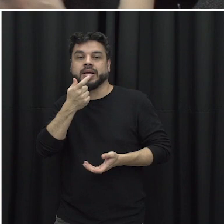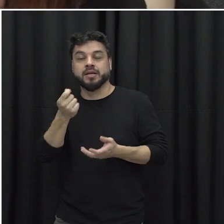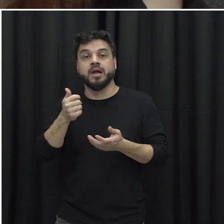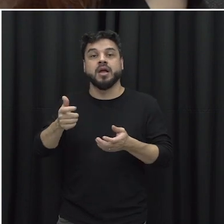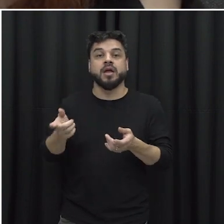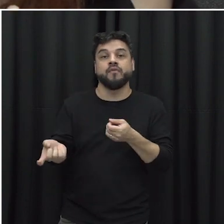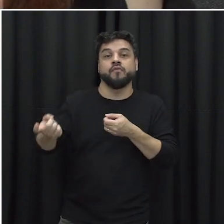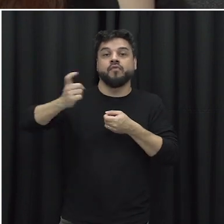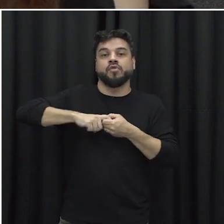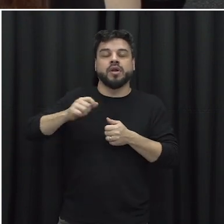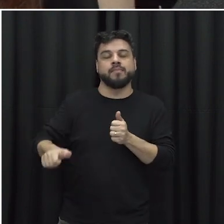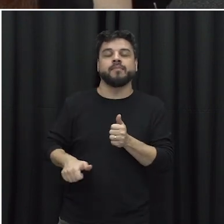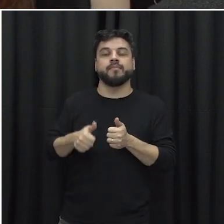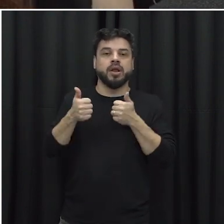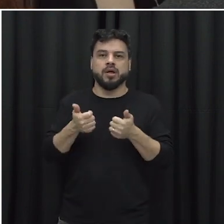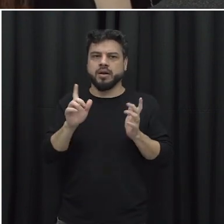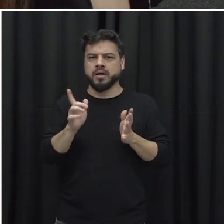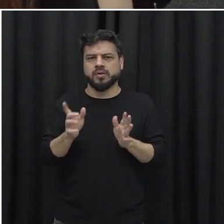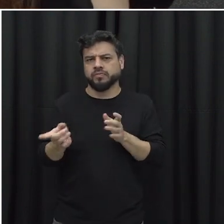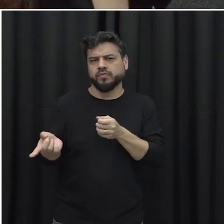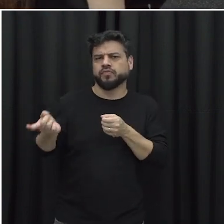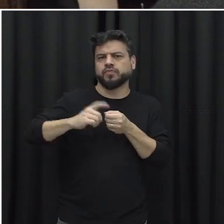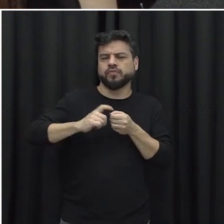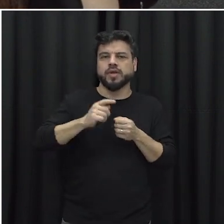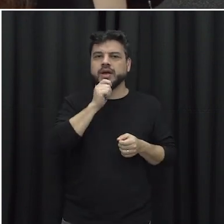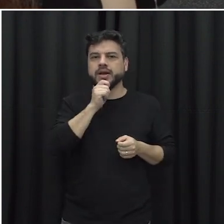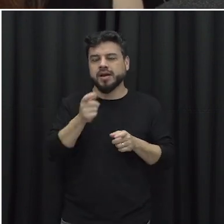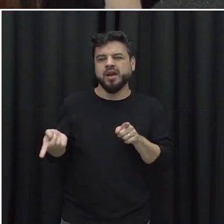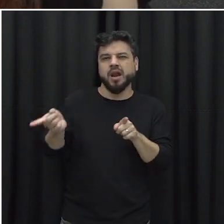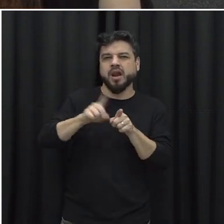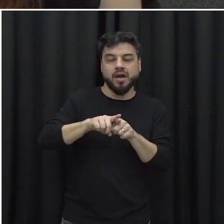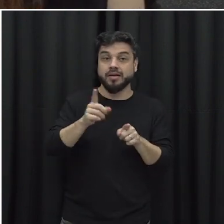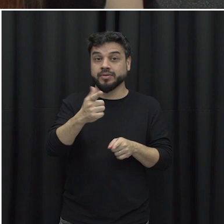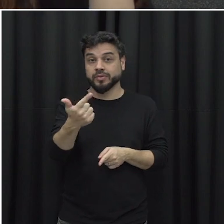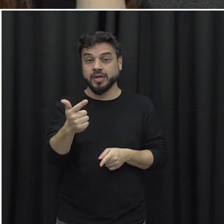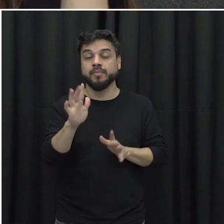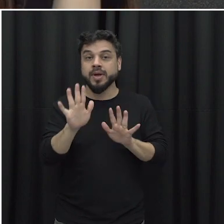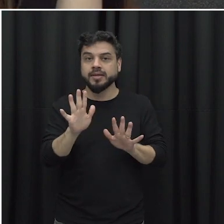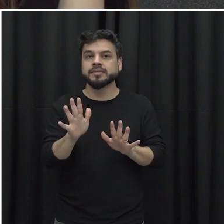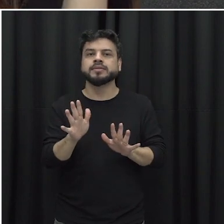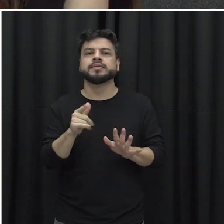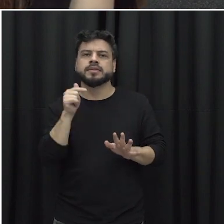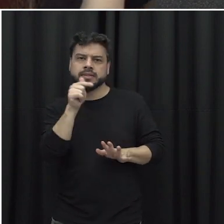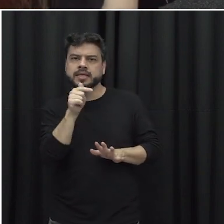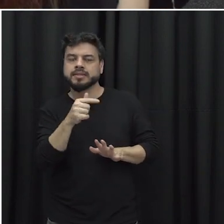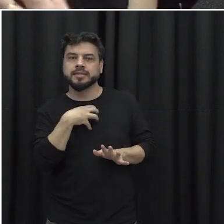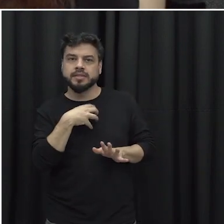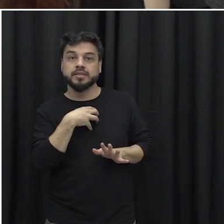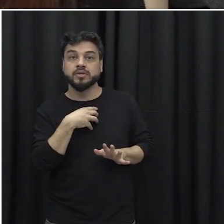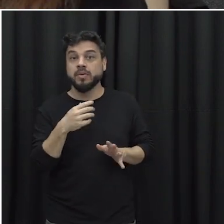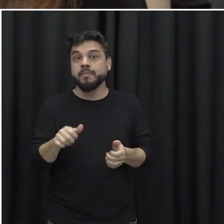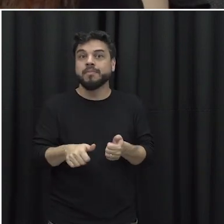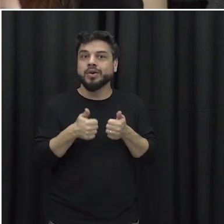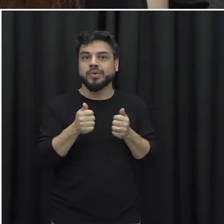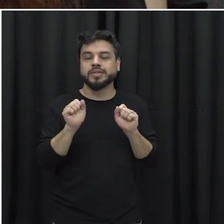paciente voltar aos estágios da doença, né? Isso ainda não temos. Mas, nesse caso específico, o paciente